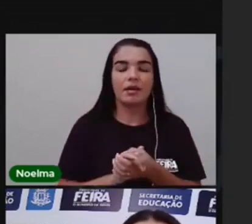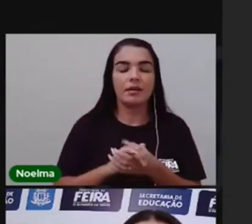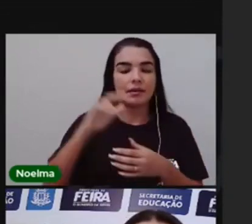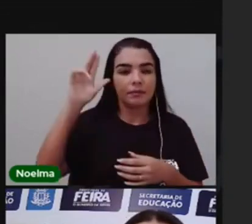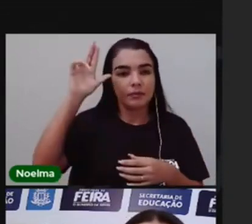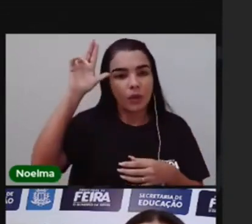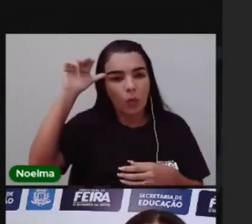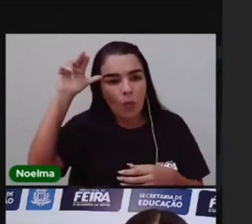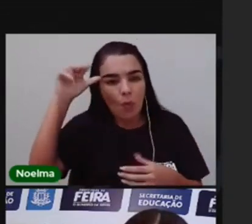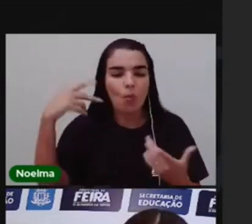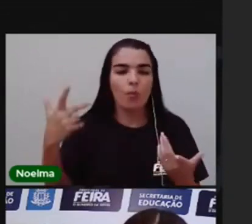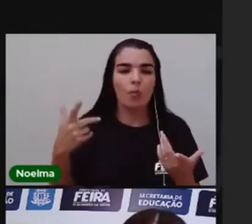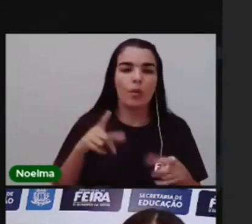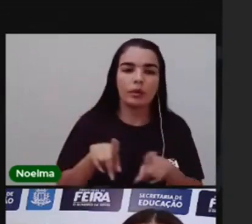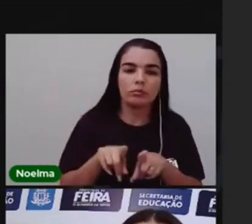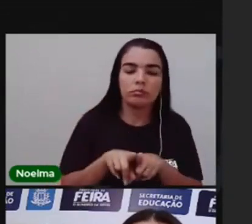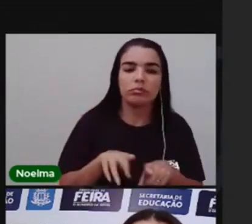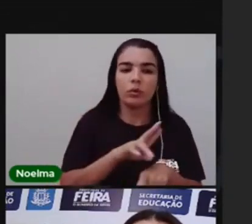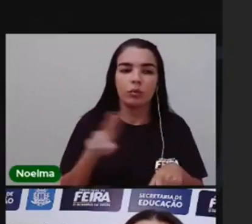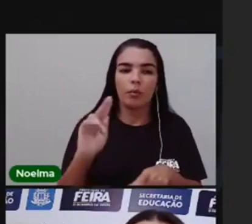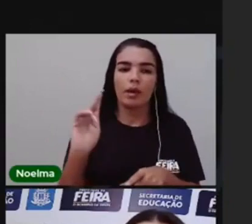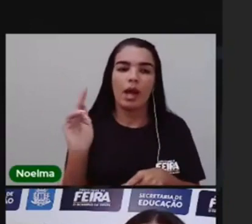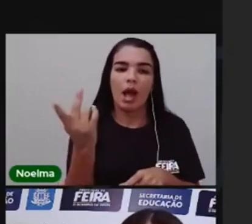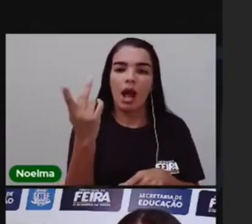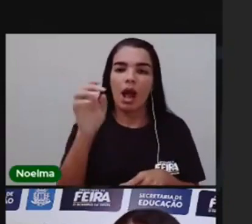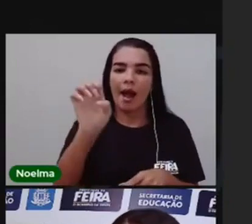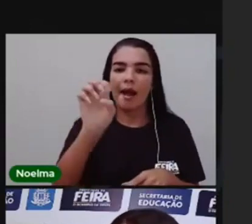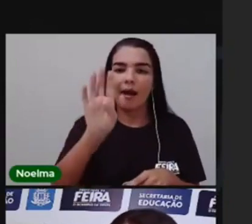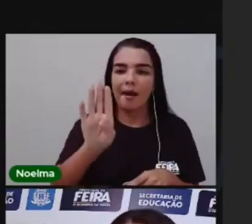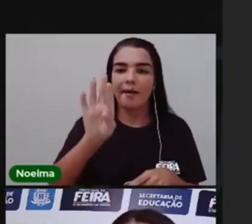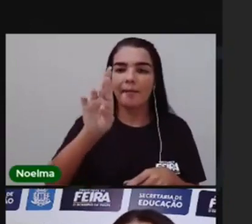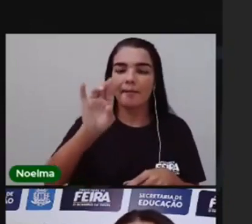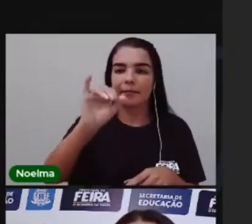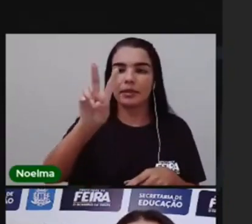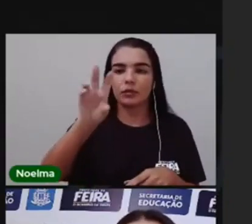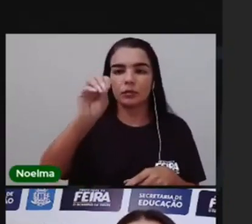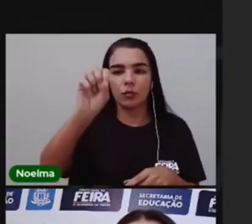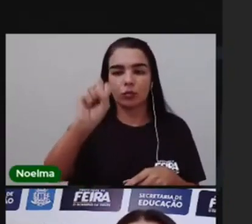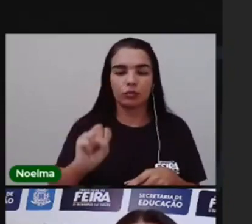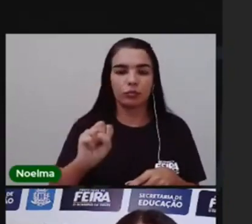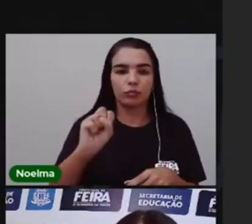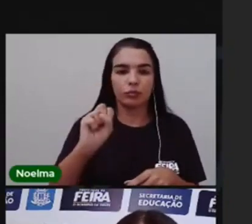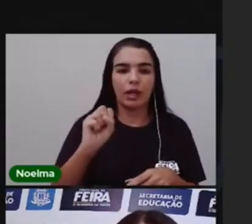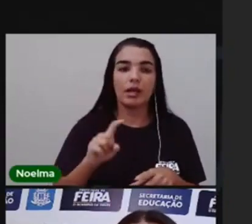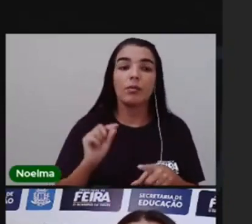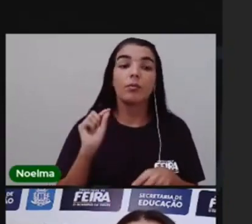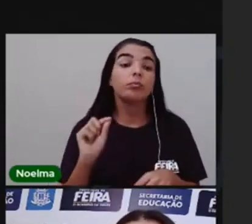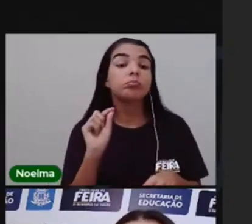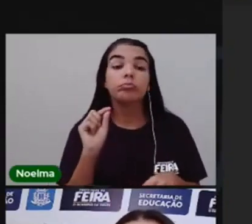são seres heterótrofos ou heterotróficos, que é a mesma coisa também? São